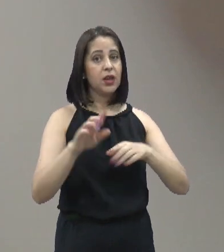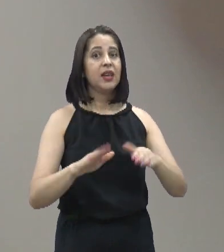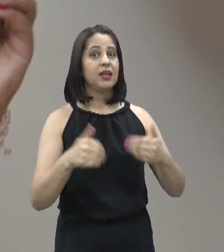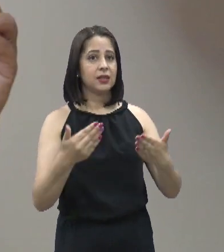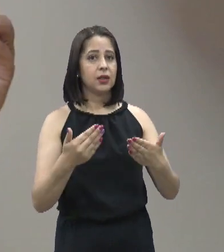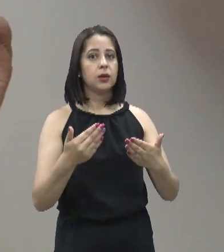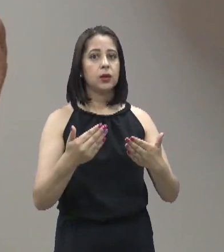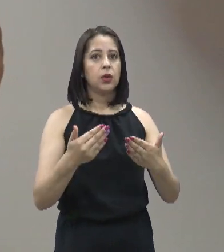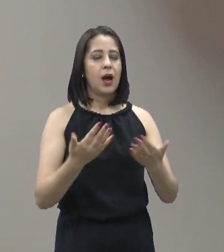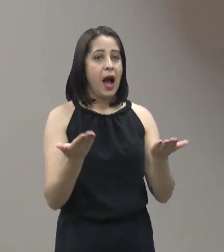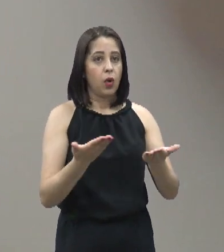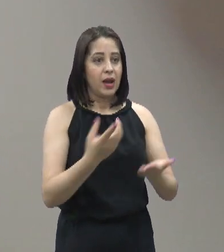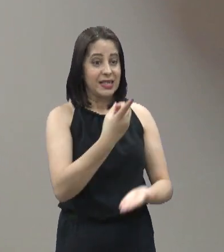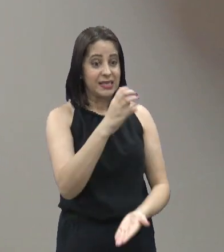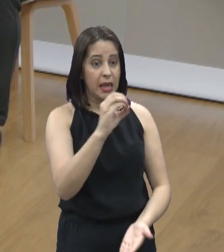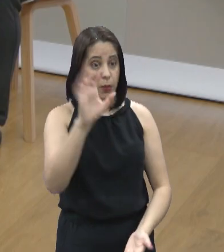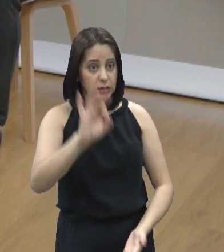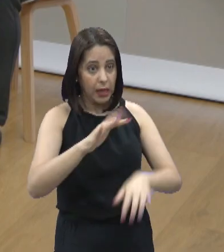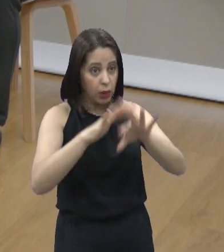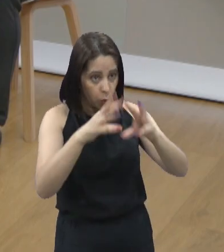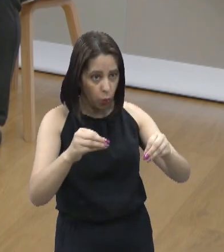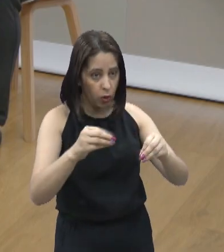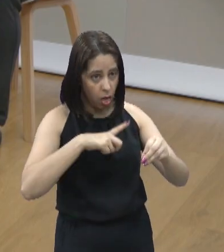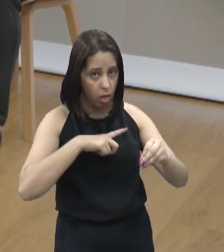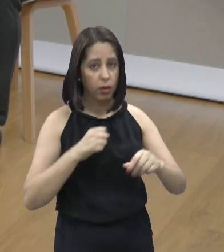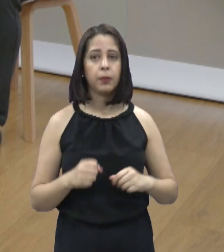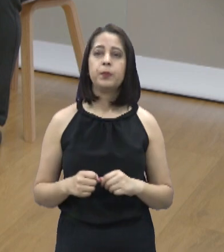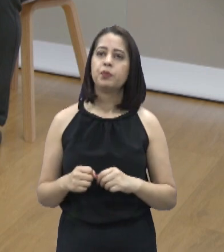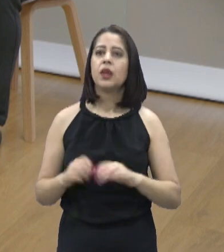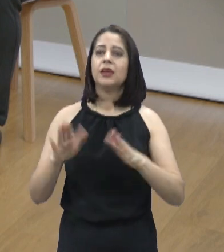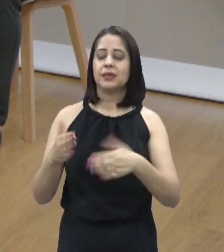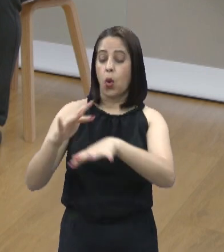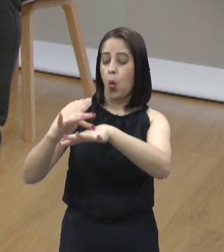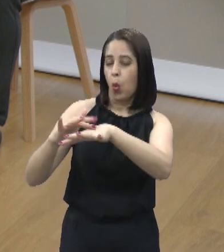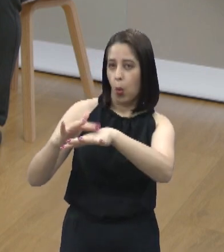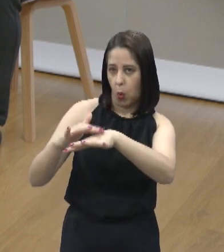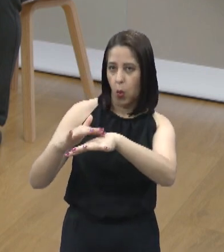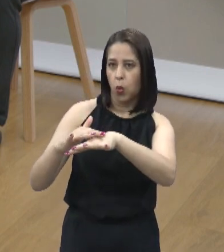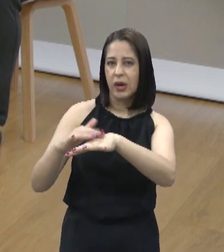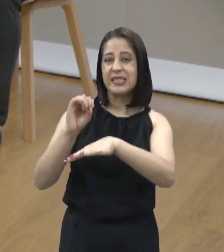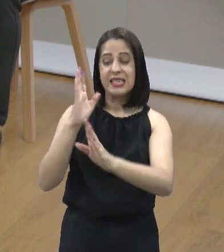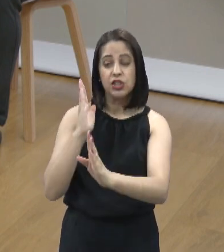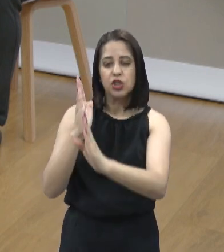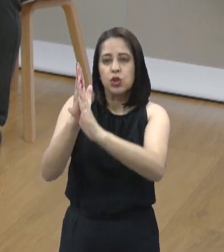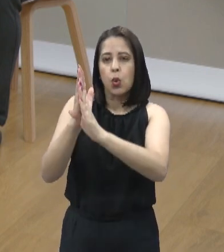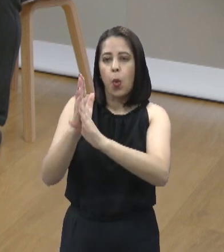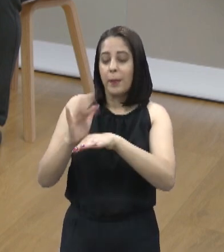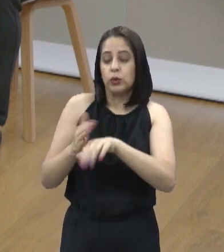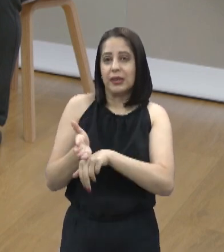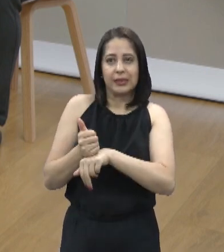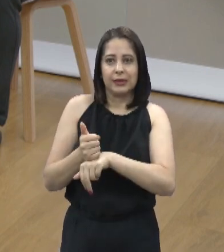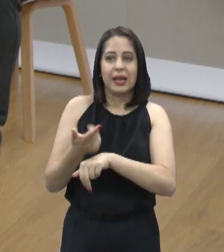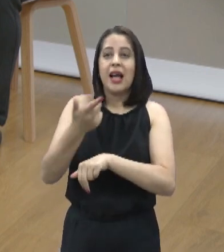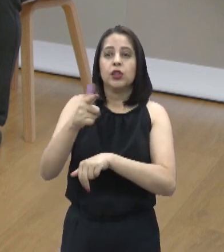cura, 100% de cura. Quando a gente fala em cura, normalmente nos casos mais iniciais, né, que não tem a